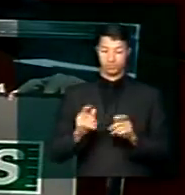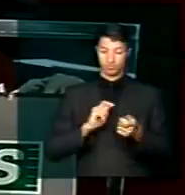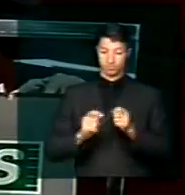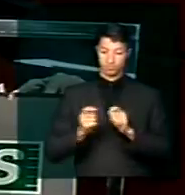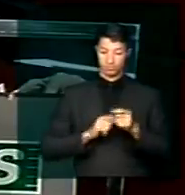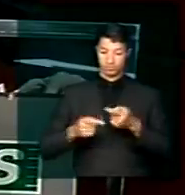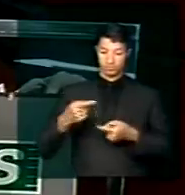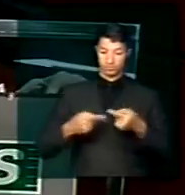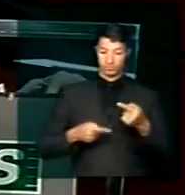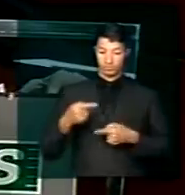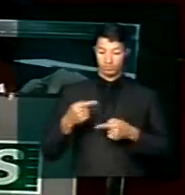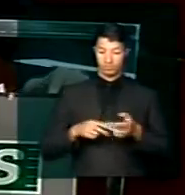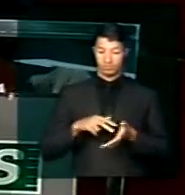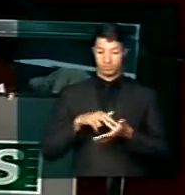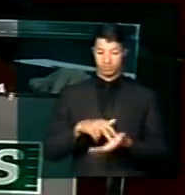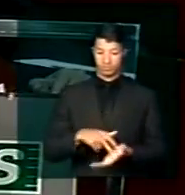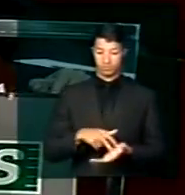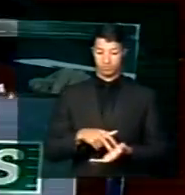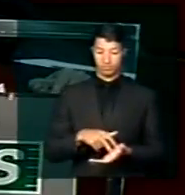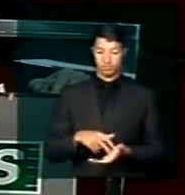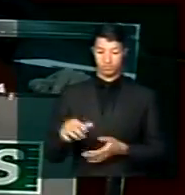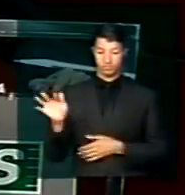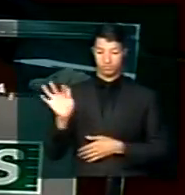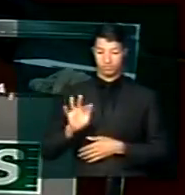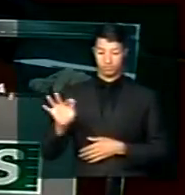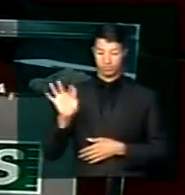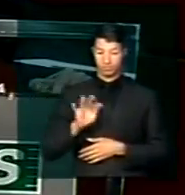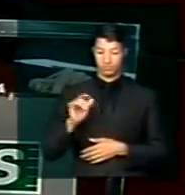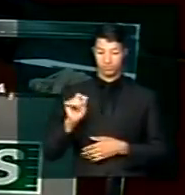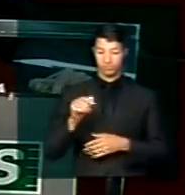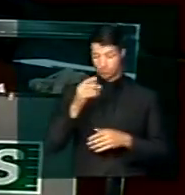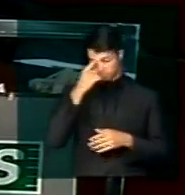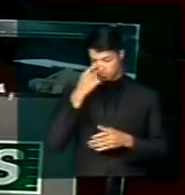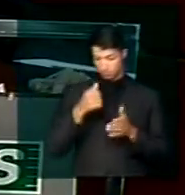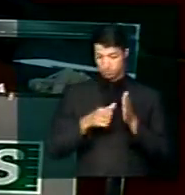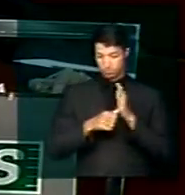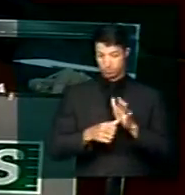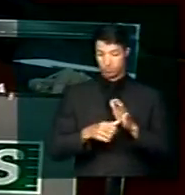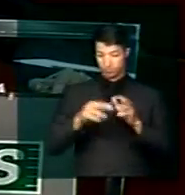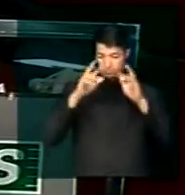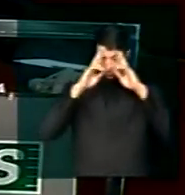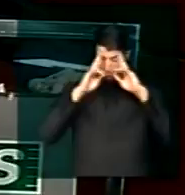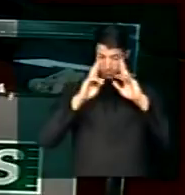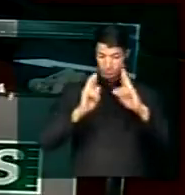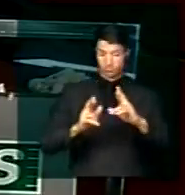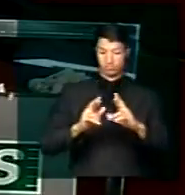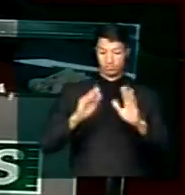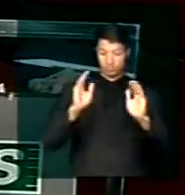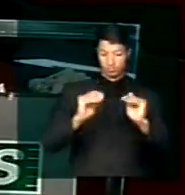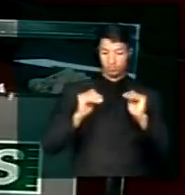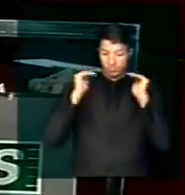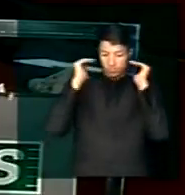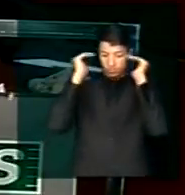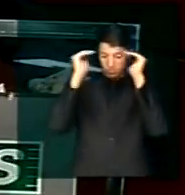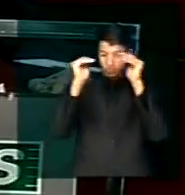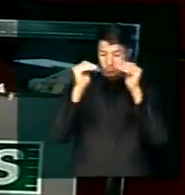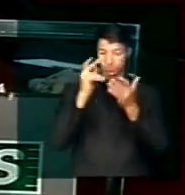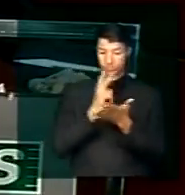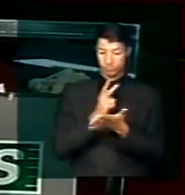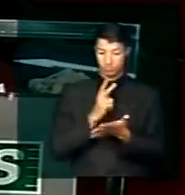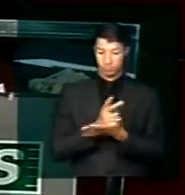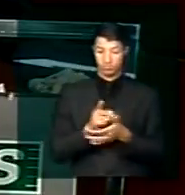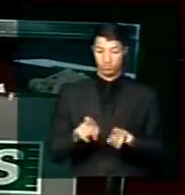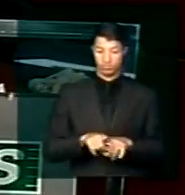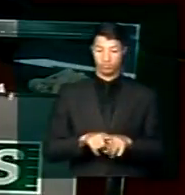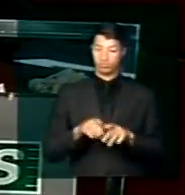administrativo e político, firmado entre entes de federação, que determina o respeito à autonomia dos mesmos